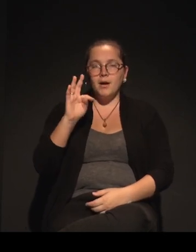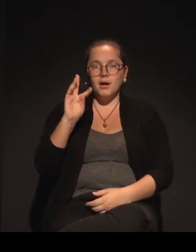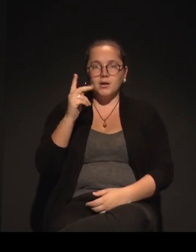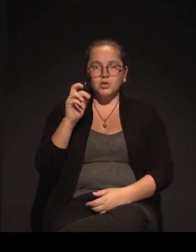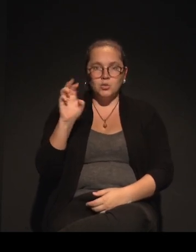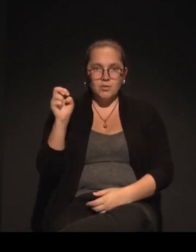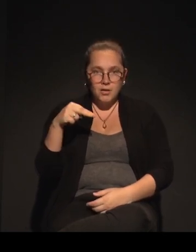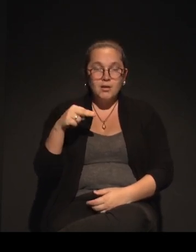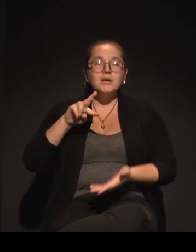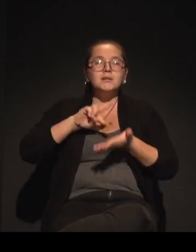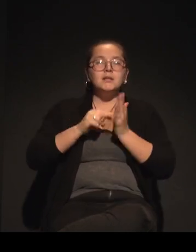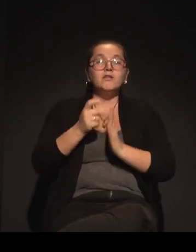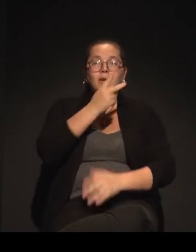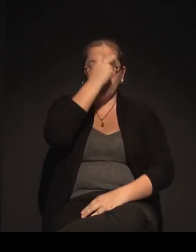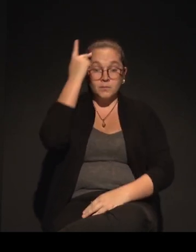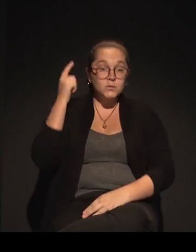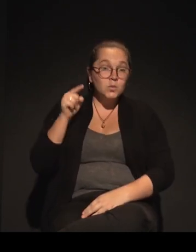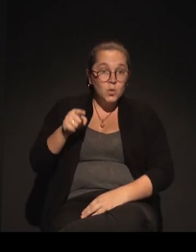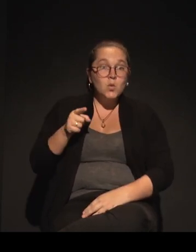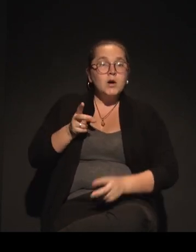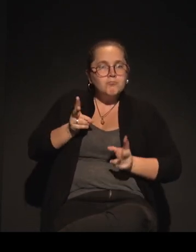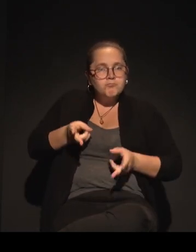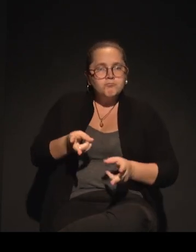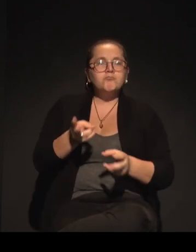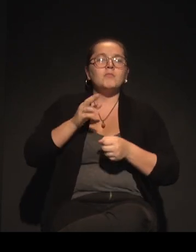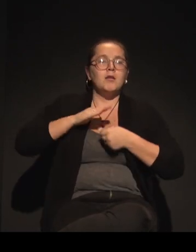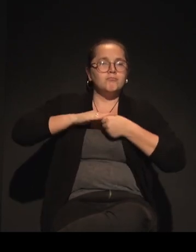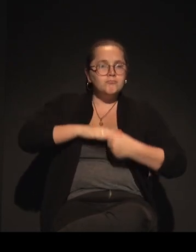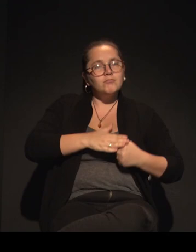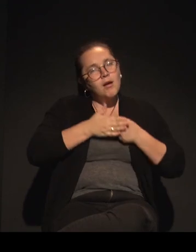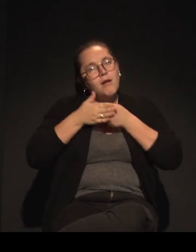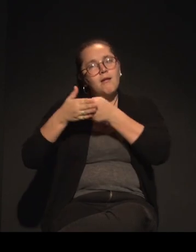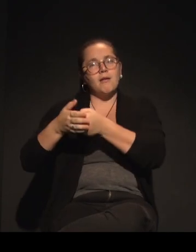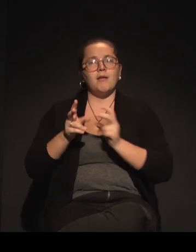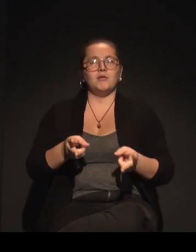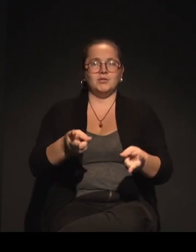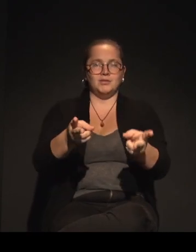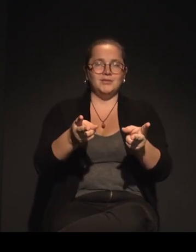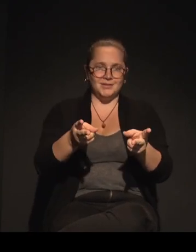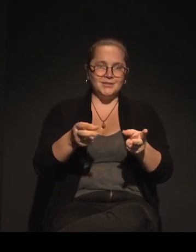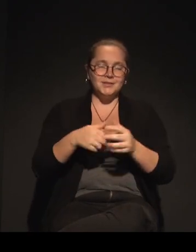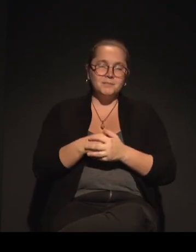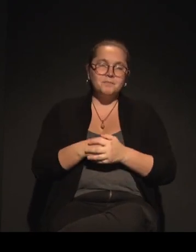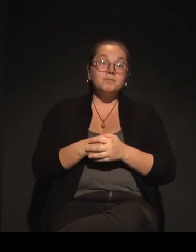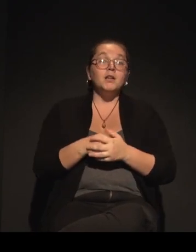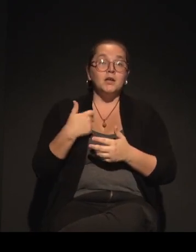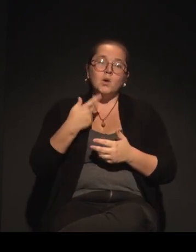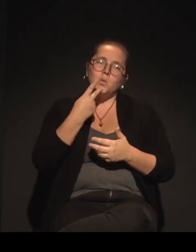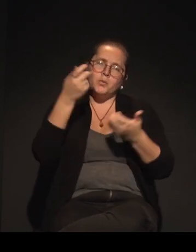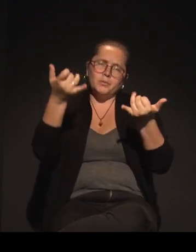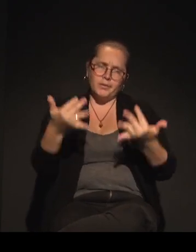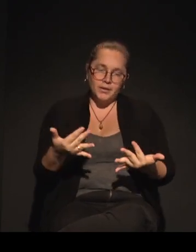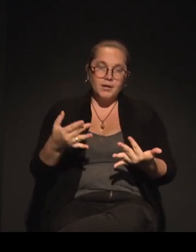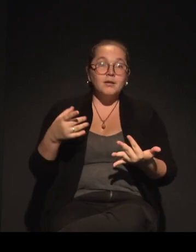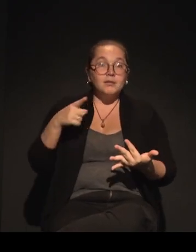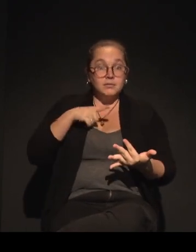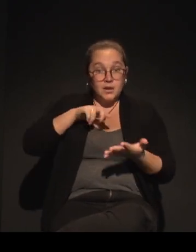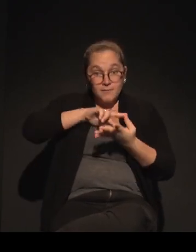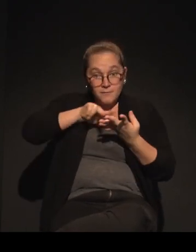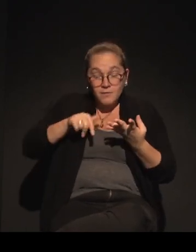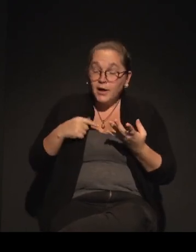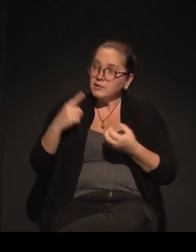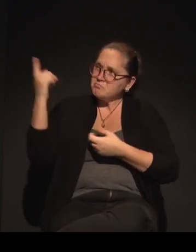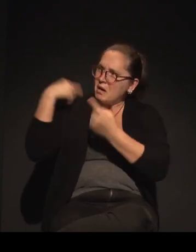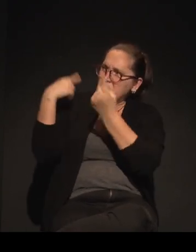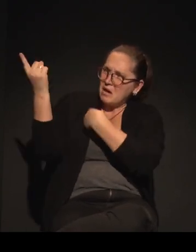ela a gente como eu falei é a gente passa por em posições muito forte é por conta desse contato